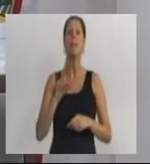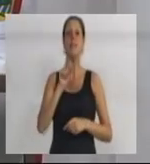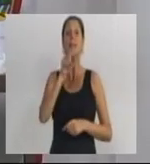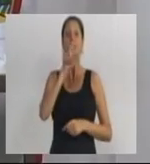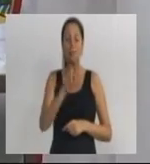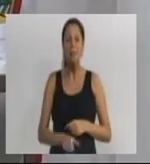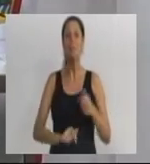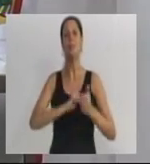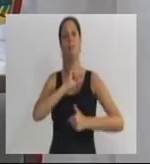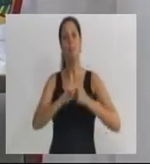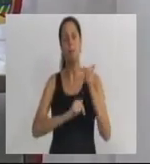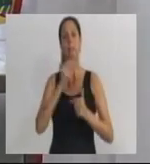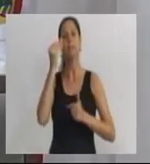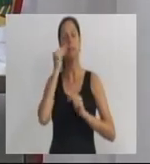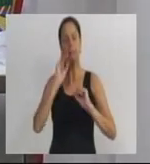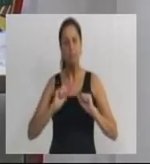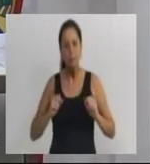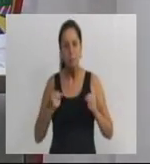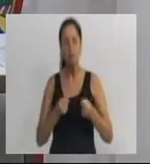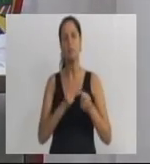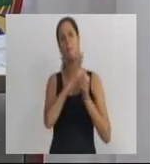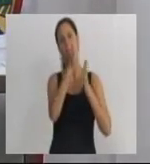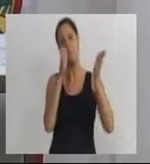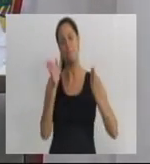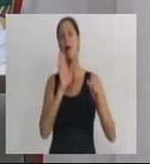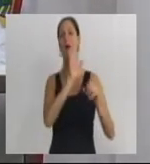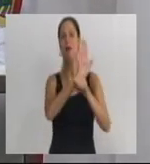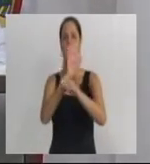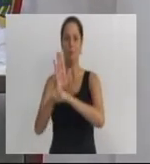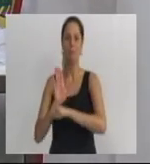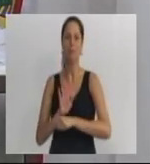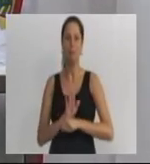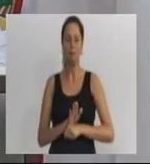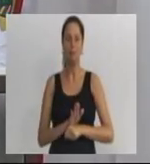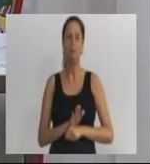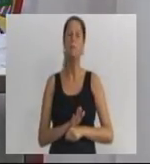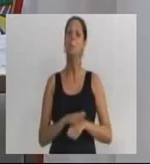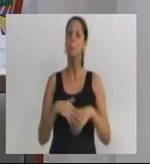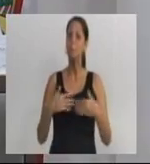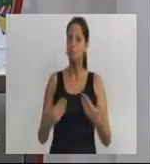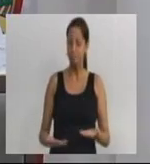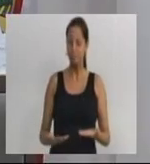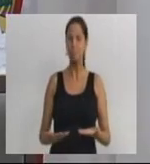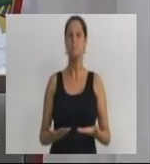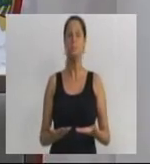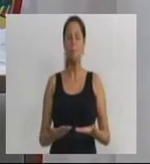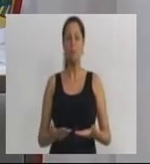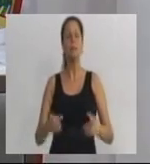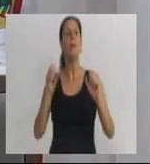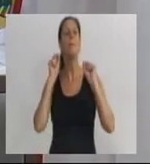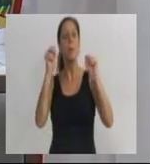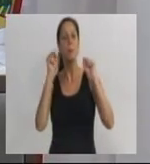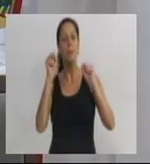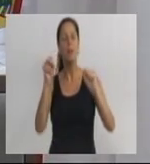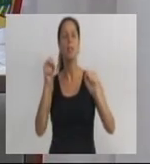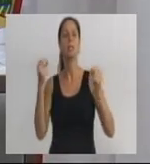sociedade. E os protestos por falta desse efetivo